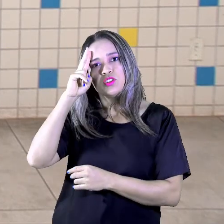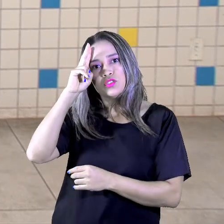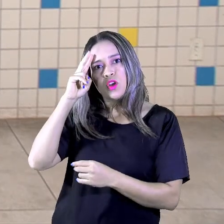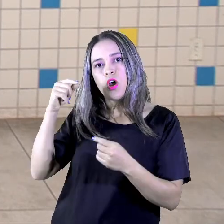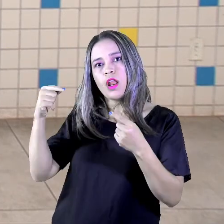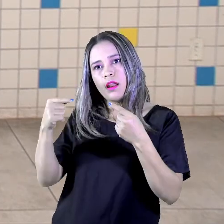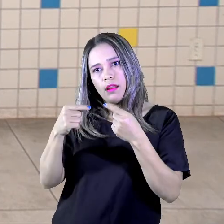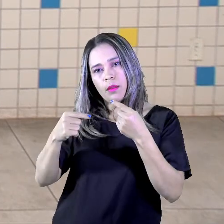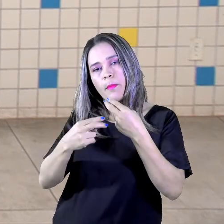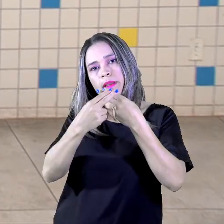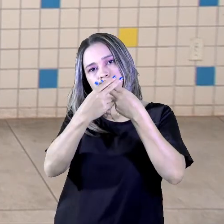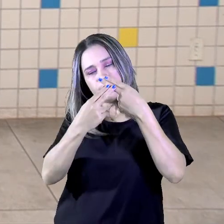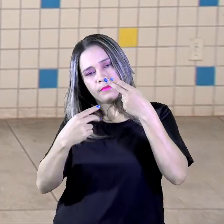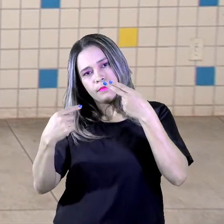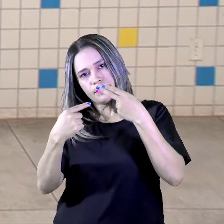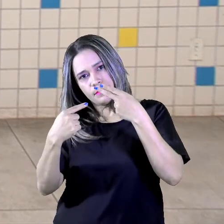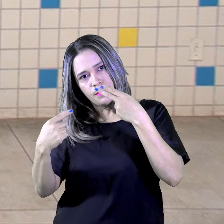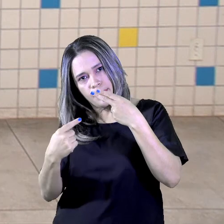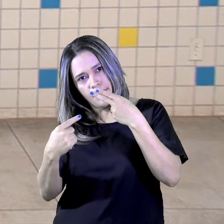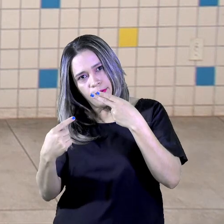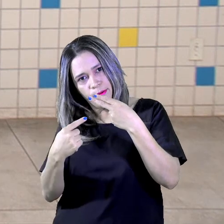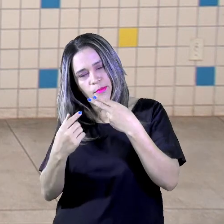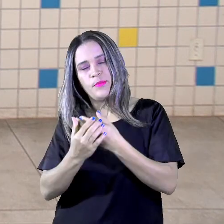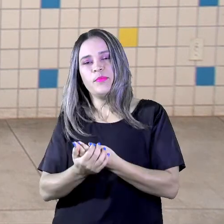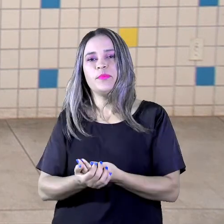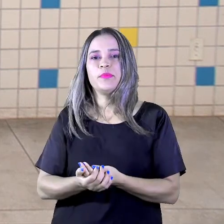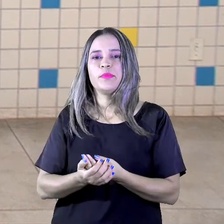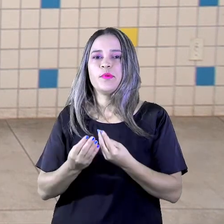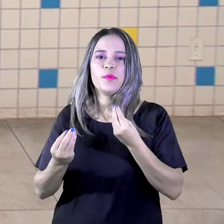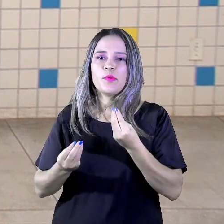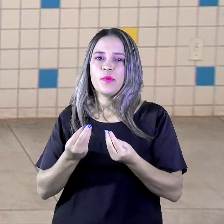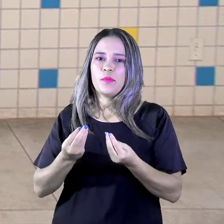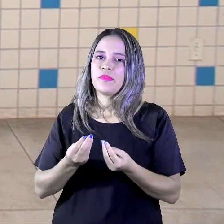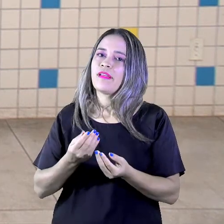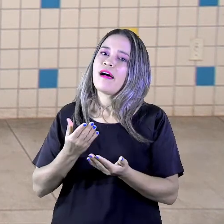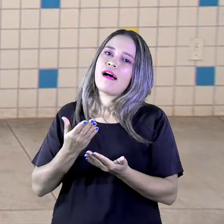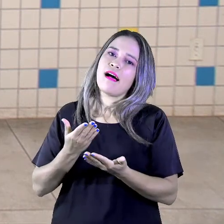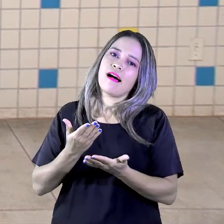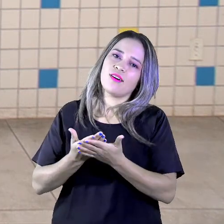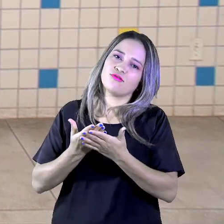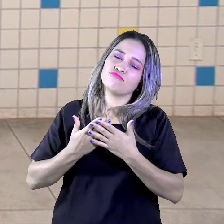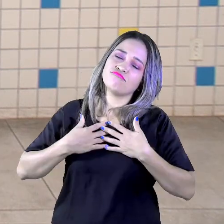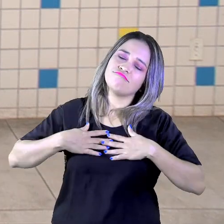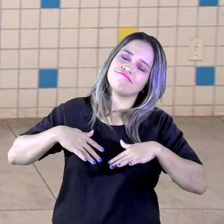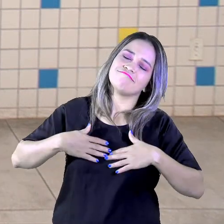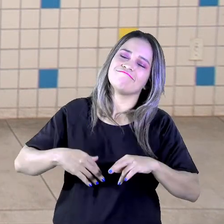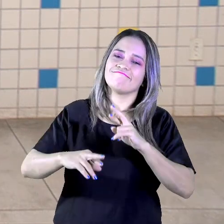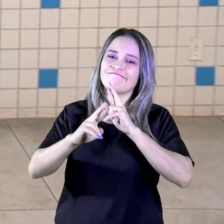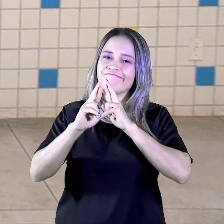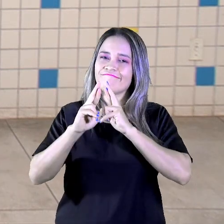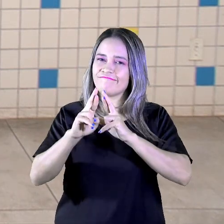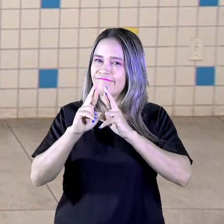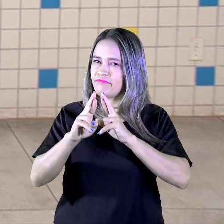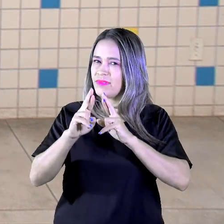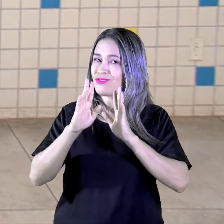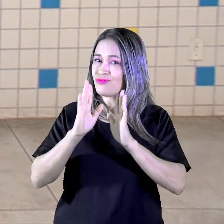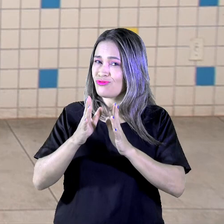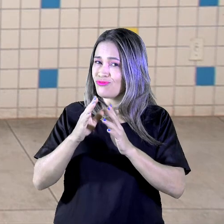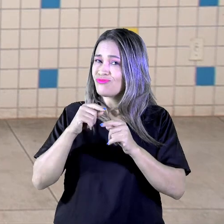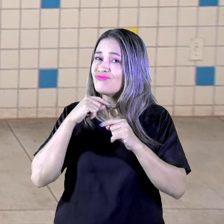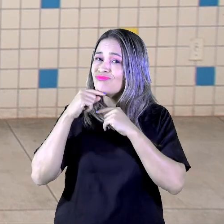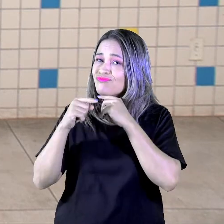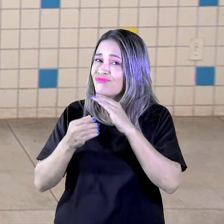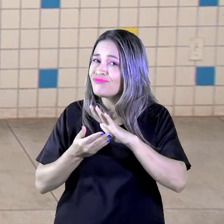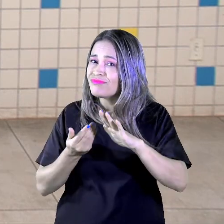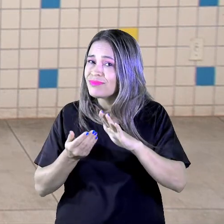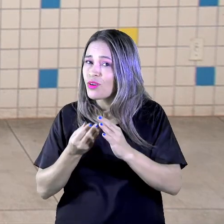de desigualdade. Sim, turminha. Olha, a aula foi bem tranquila, espero que tenha tirado a dúvida de vocês de como se